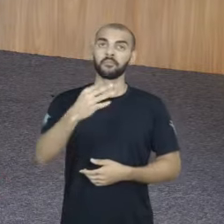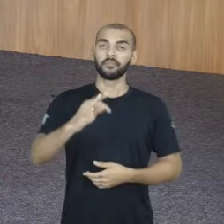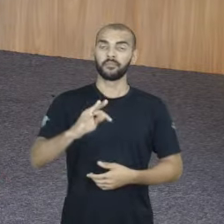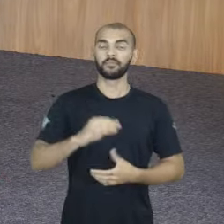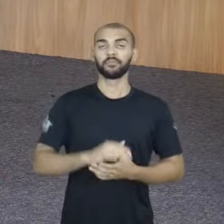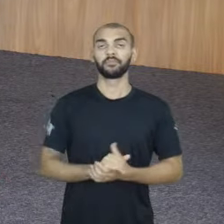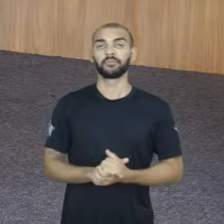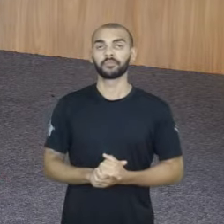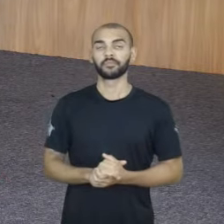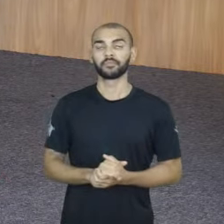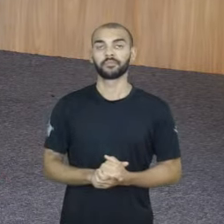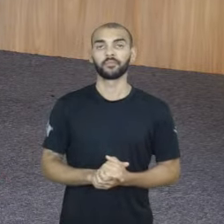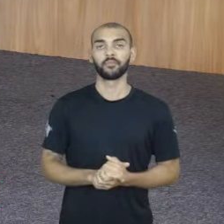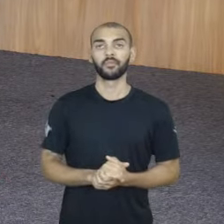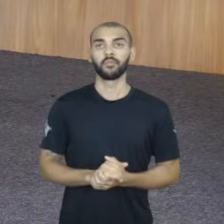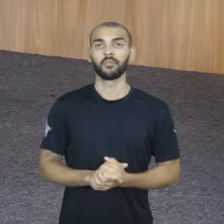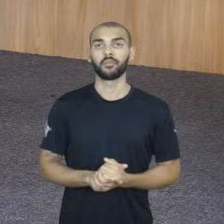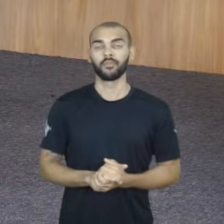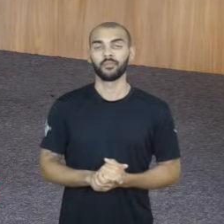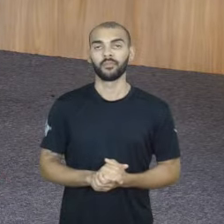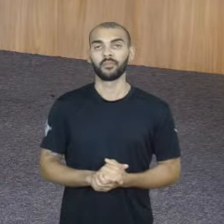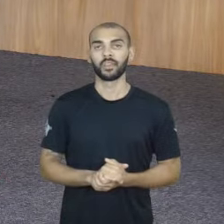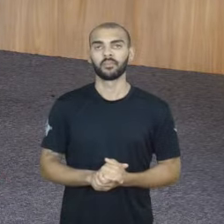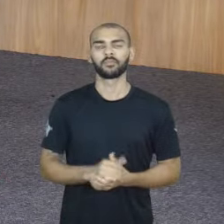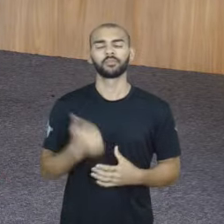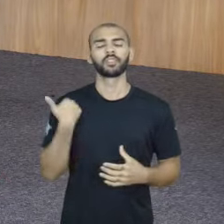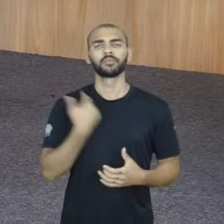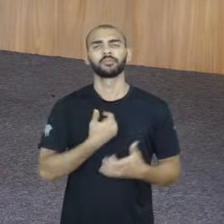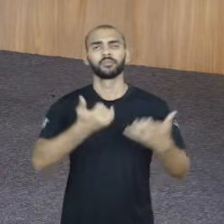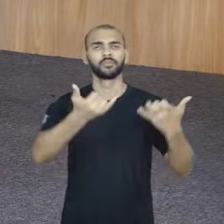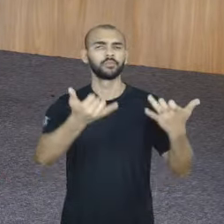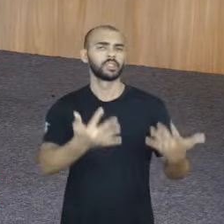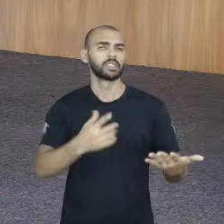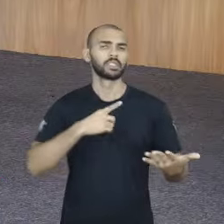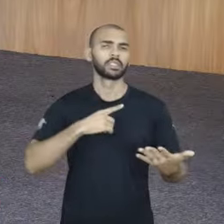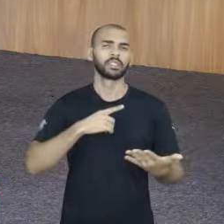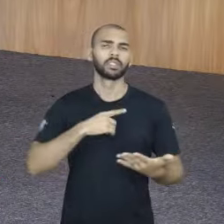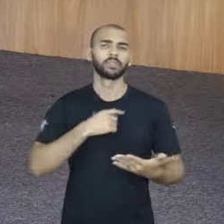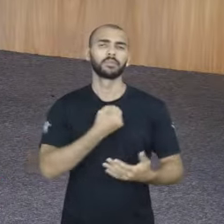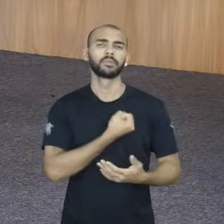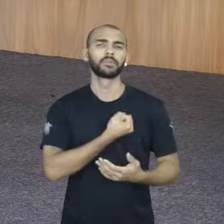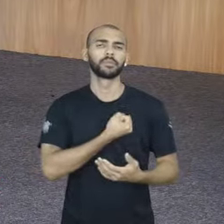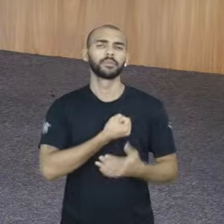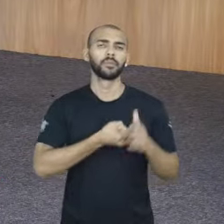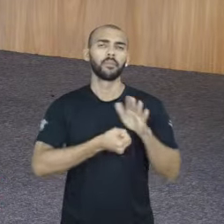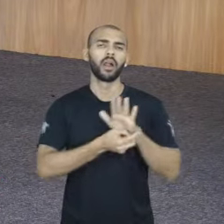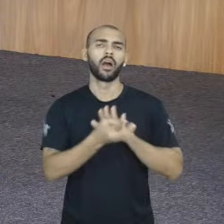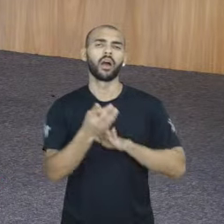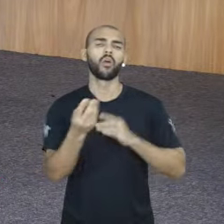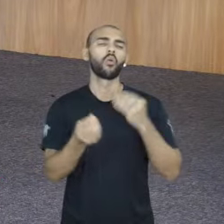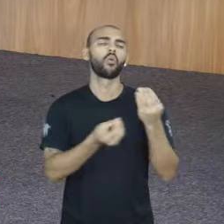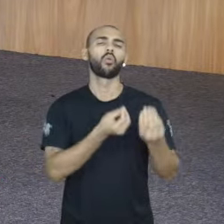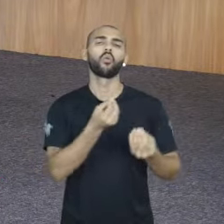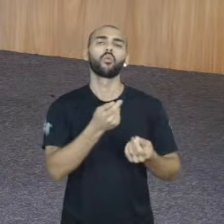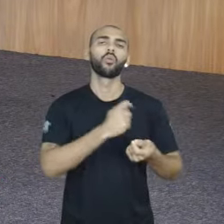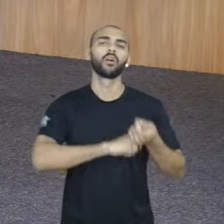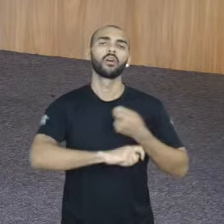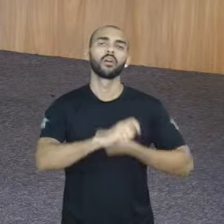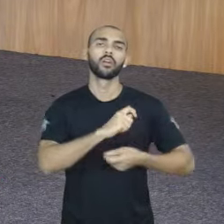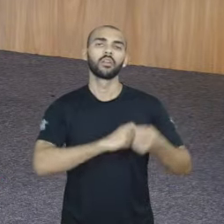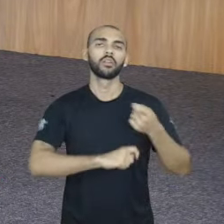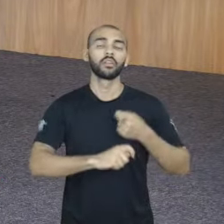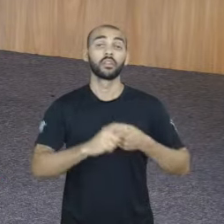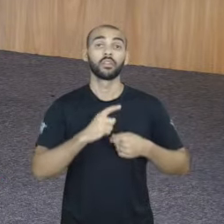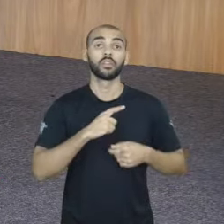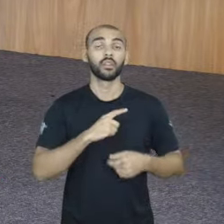Secretário, vamos falar aqui, a gente vai fazer um apanhado desses últimos números, né, que foram divulgados em março a respeito da economia, números surpreendentes. Vamos começar aqui